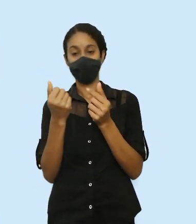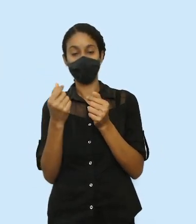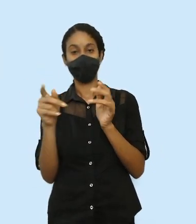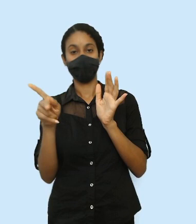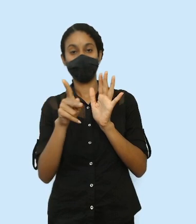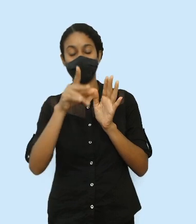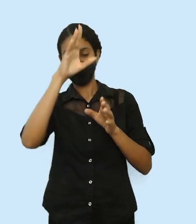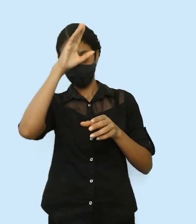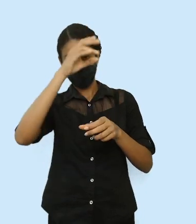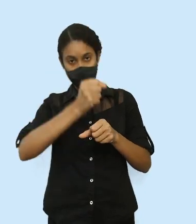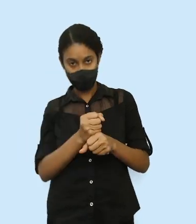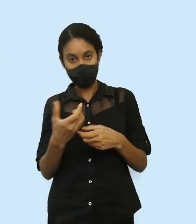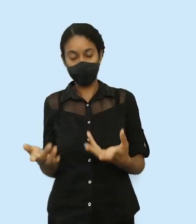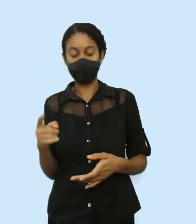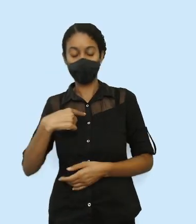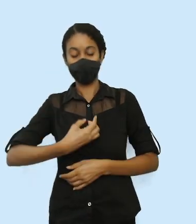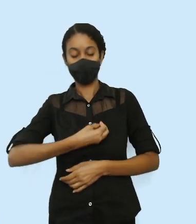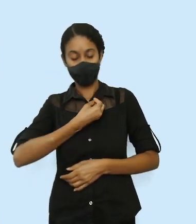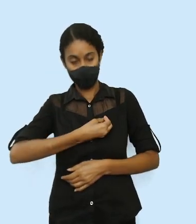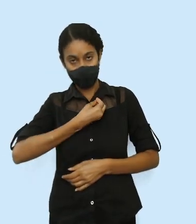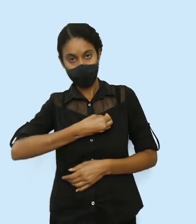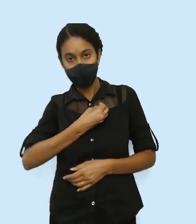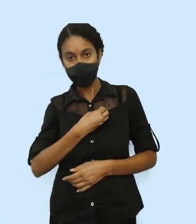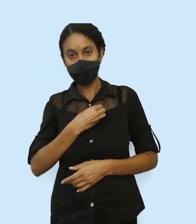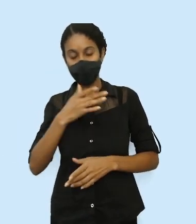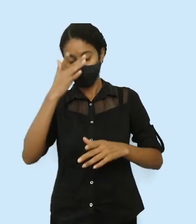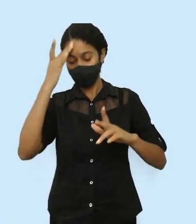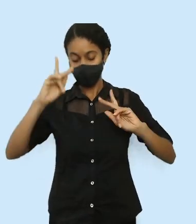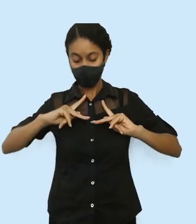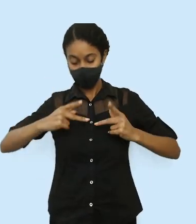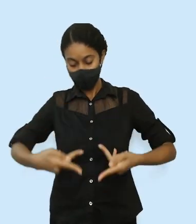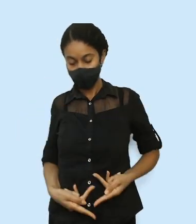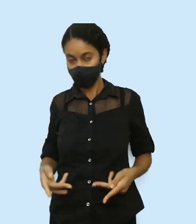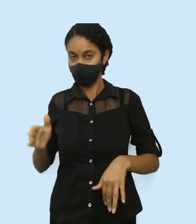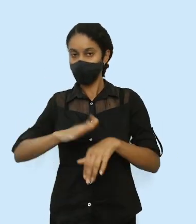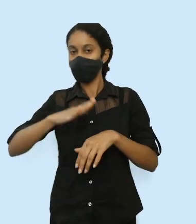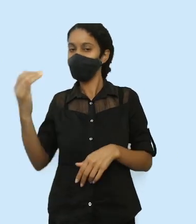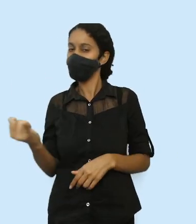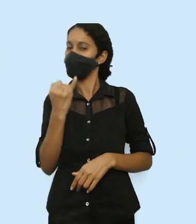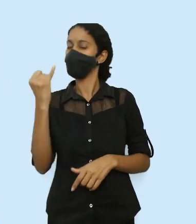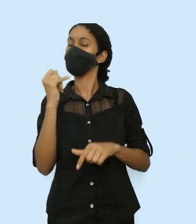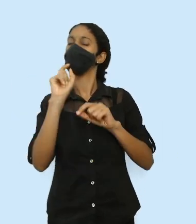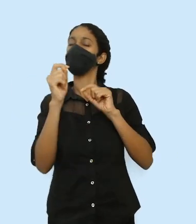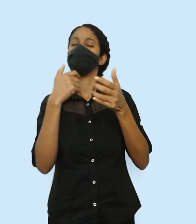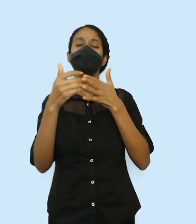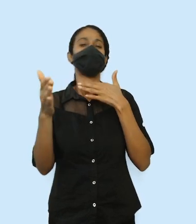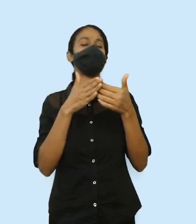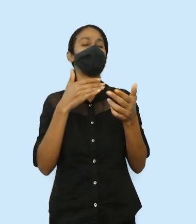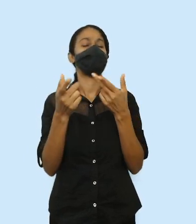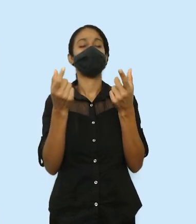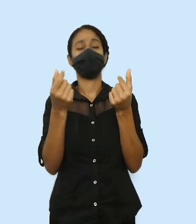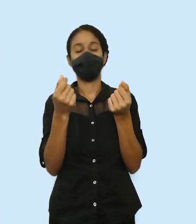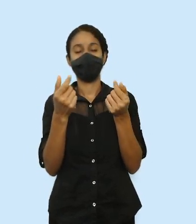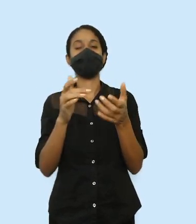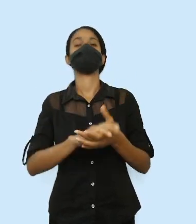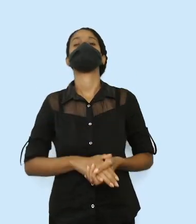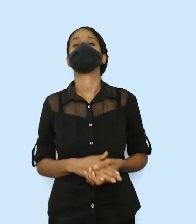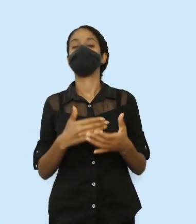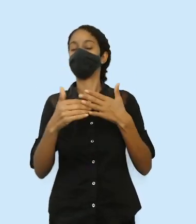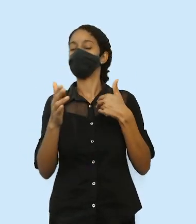gente, a vida do ser humano, a vida em si, ela vale mais do que o lucro de qualquer empresa, vale mais do que dinheiro, vale